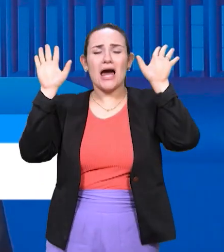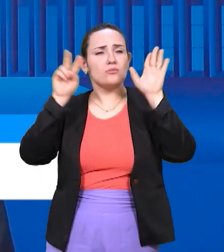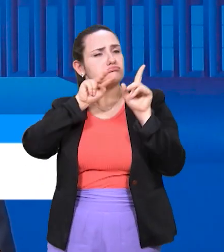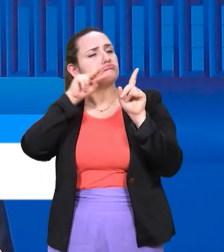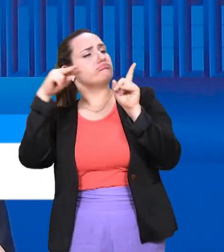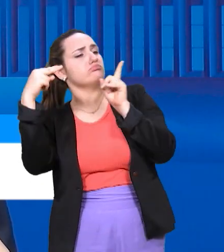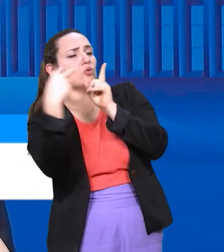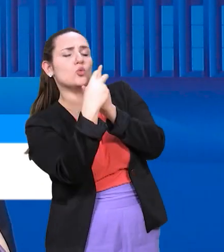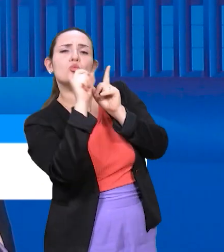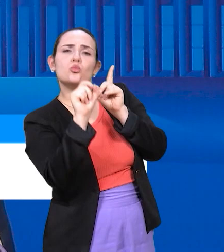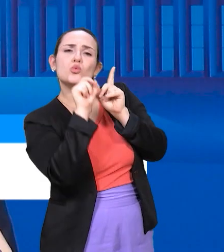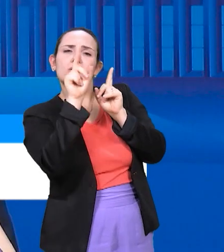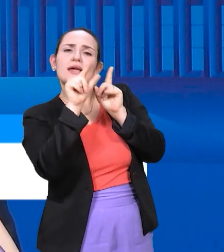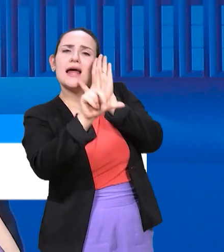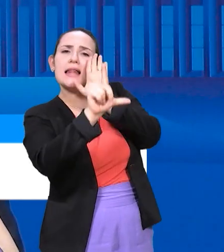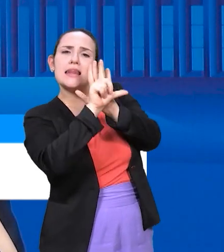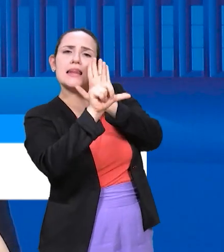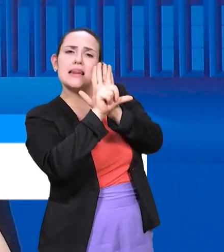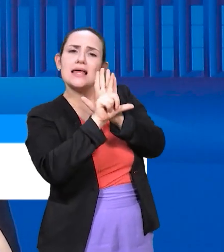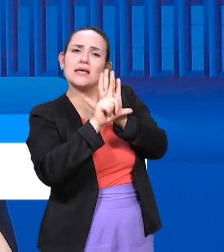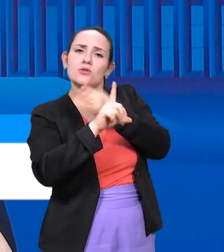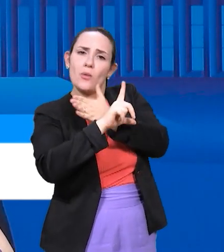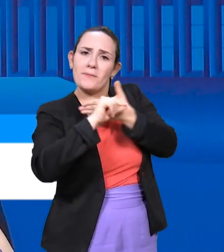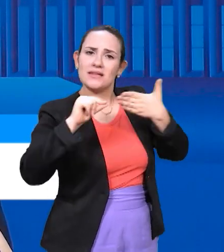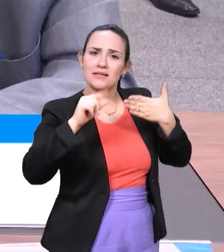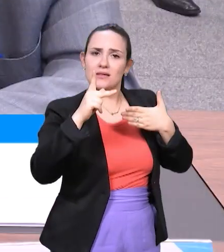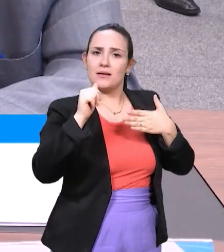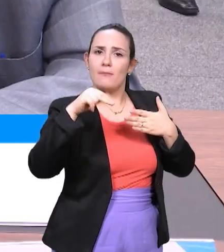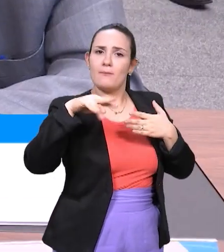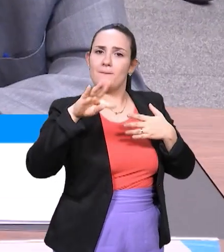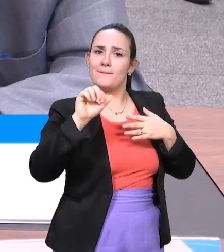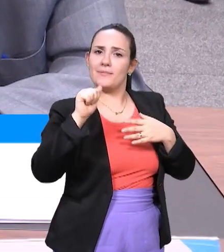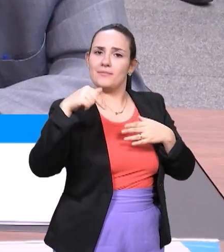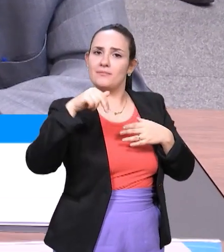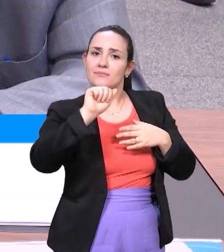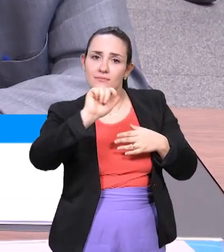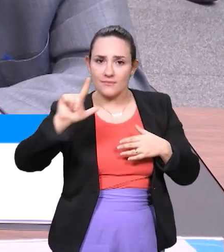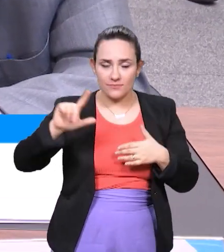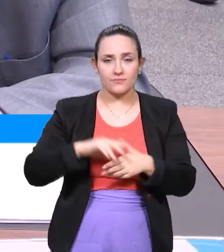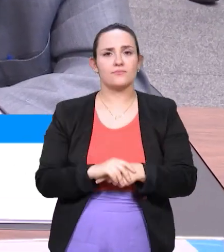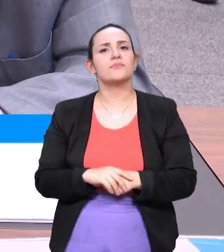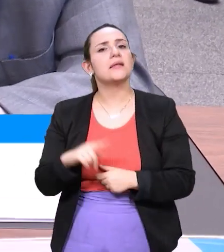clara exatamente do que significa a Lei do Pantanal. Engajados na